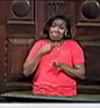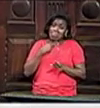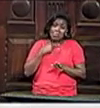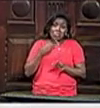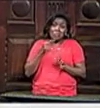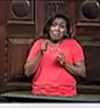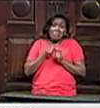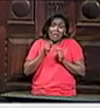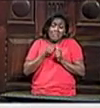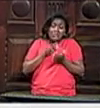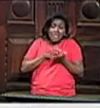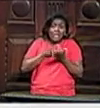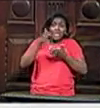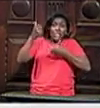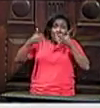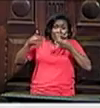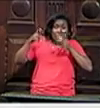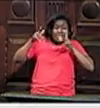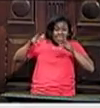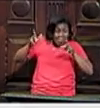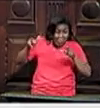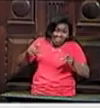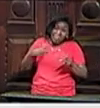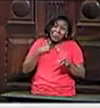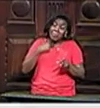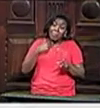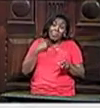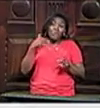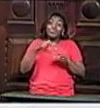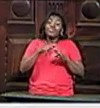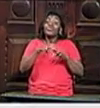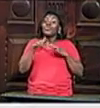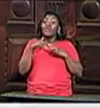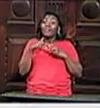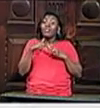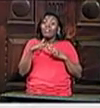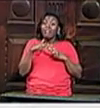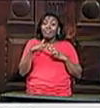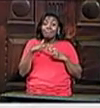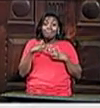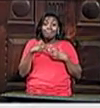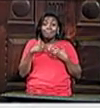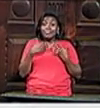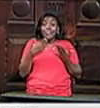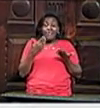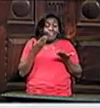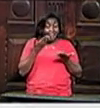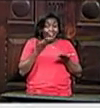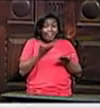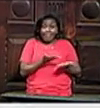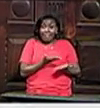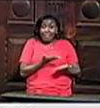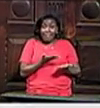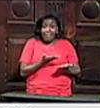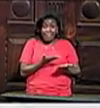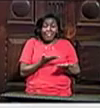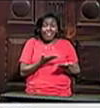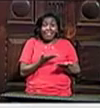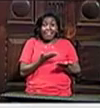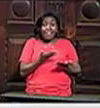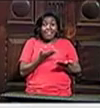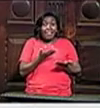tipo de menção que finda flávio serafini é pura e simplesmente porque é filipe peixoto adotou uma atitude